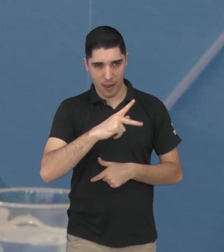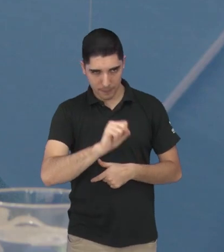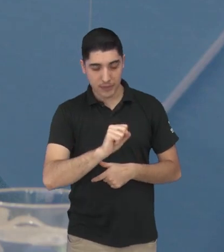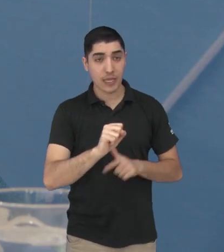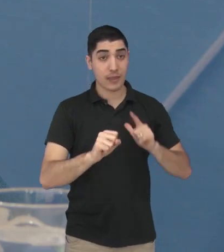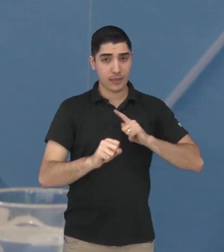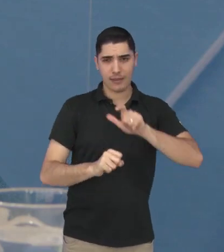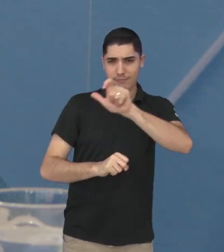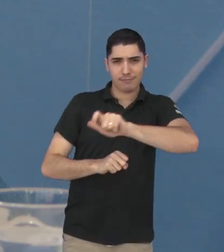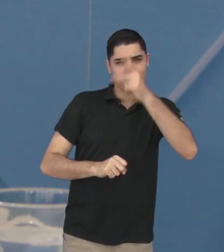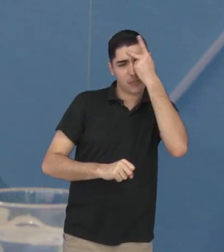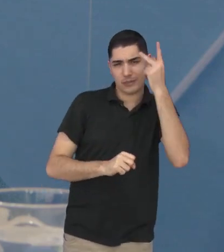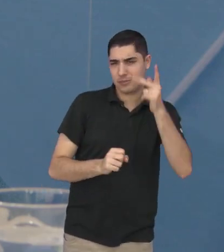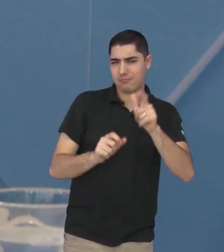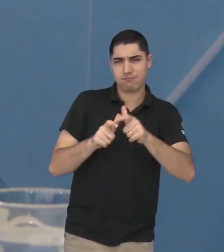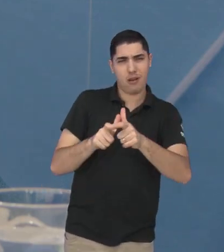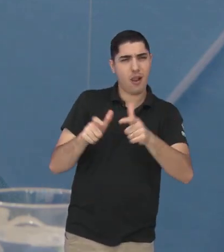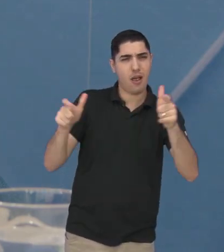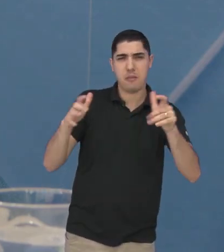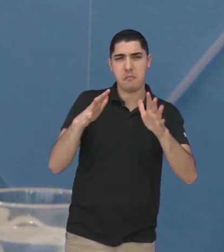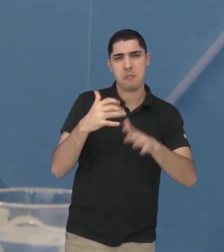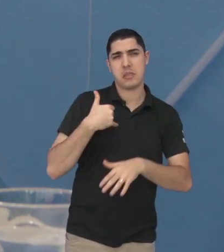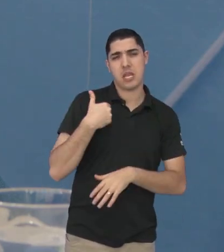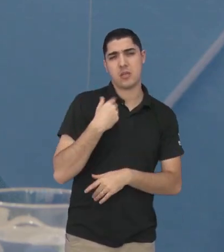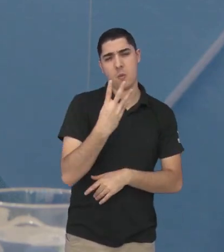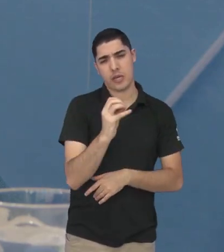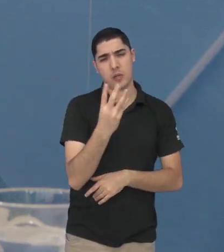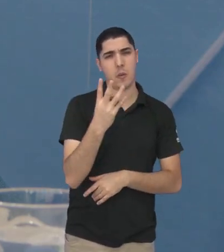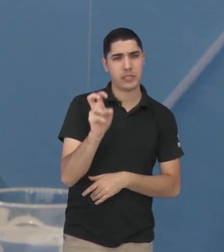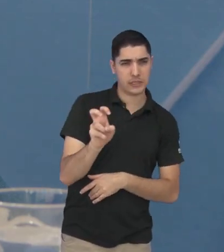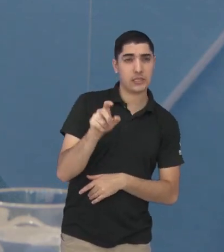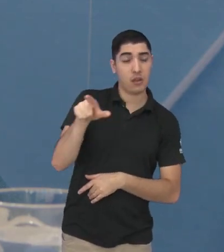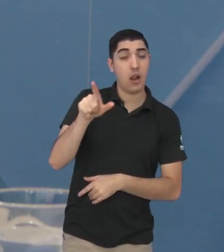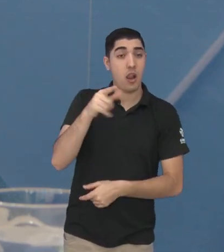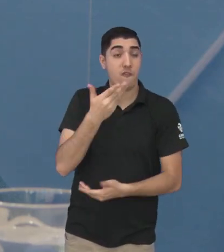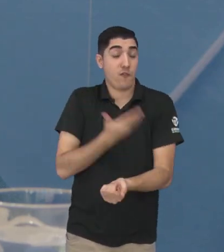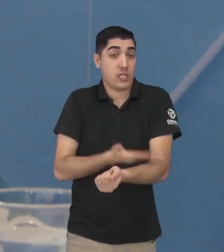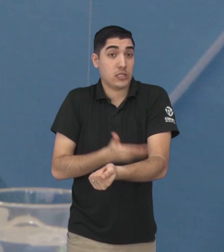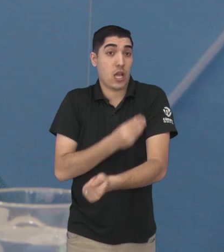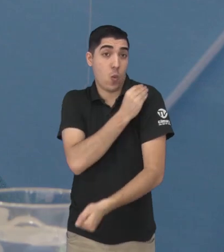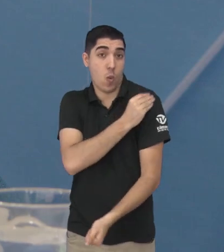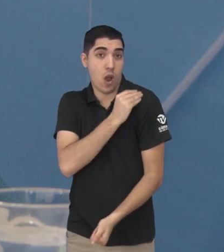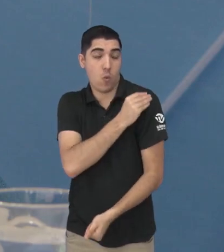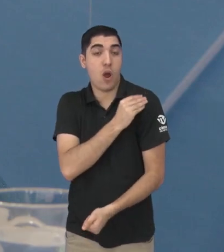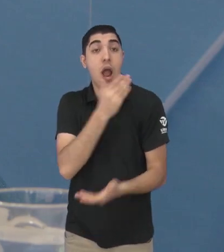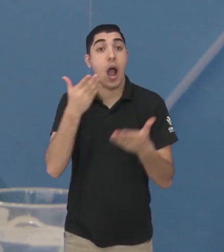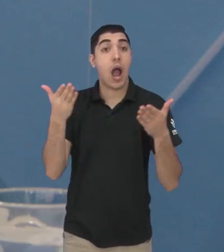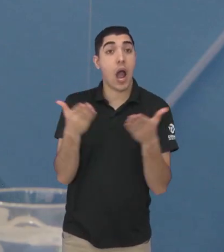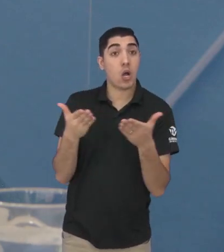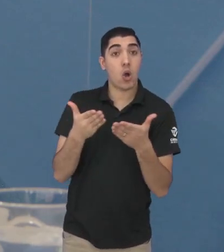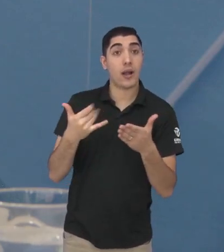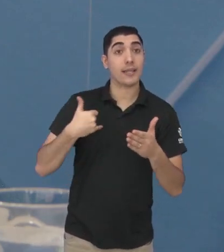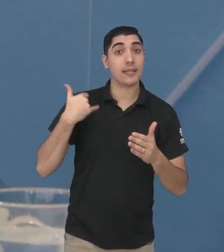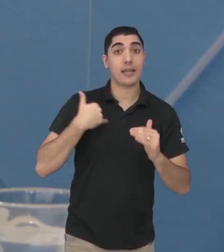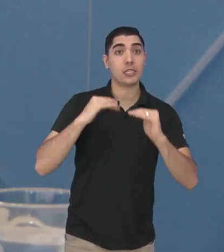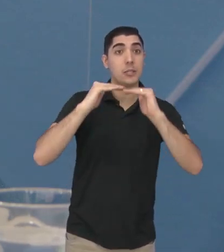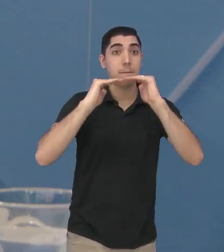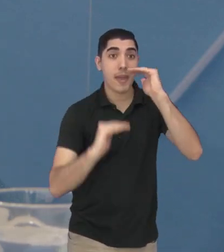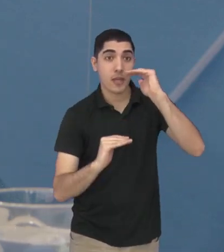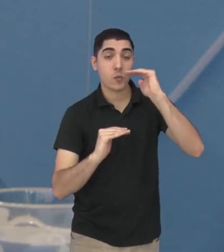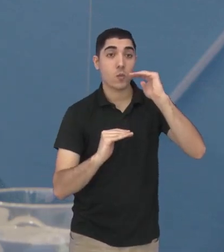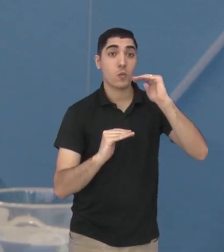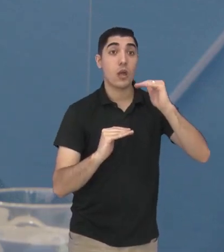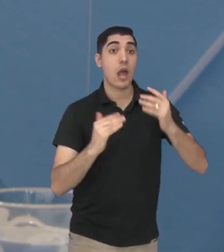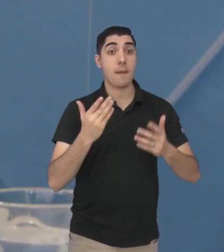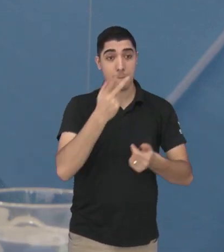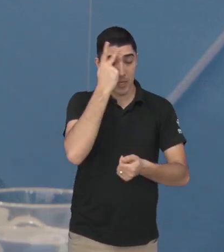tinha muitos alcoolistas, 40, 45 anos. Hoje a faixa etária é muito menor, assim, a gente tem muitos